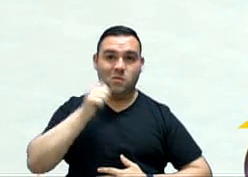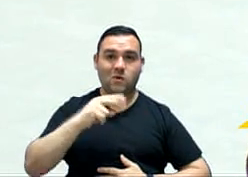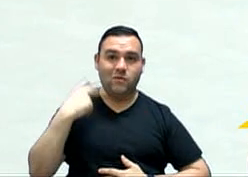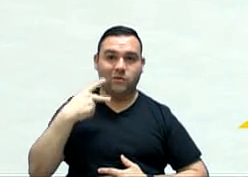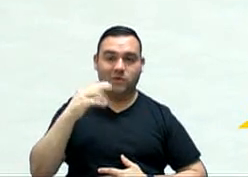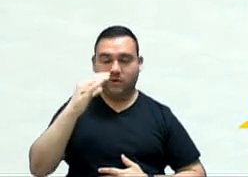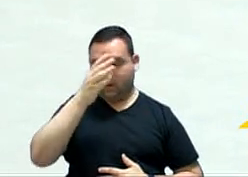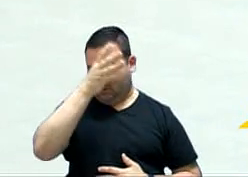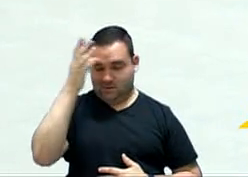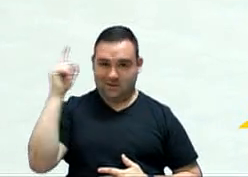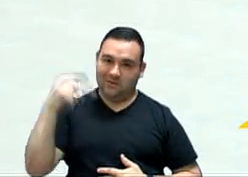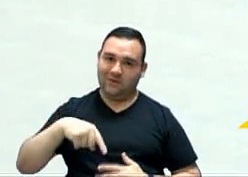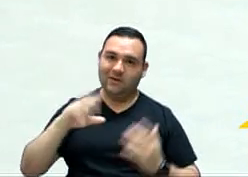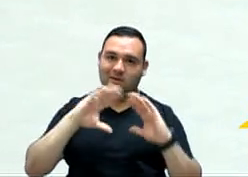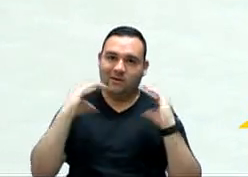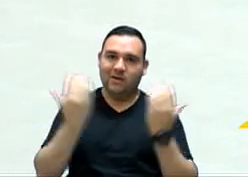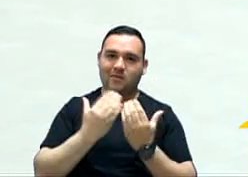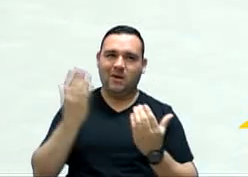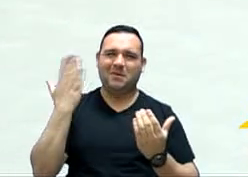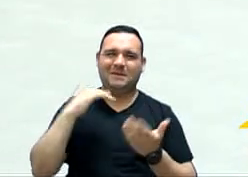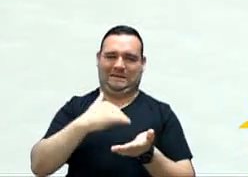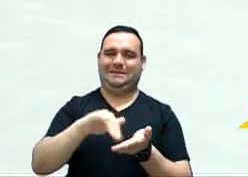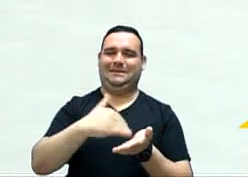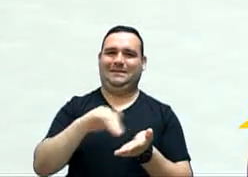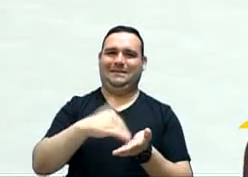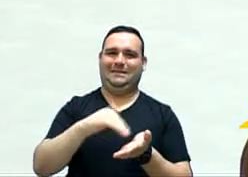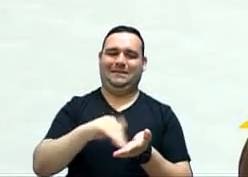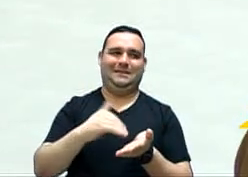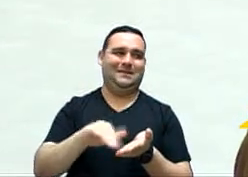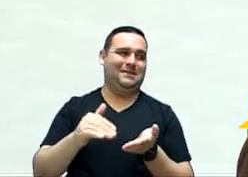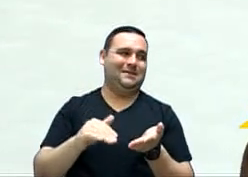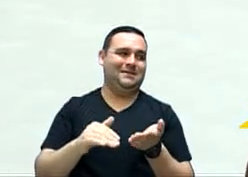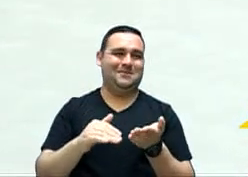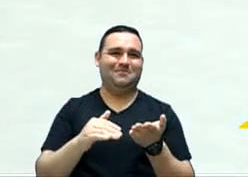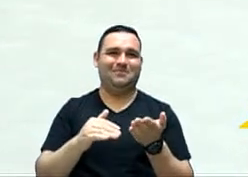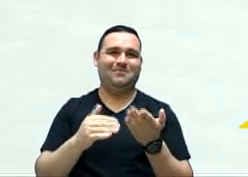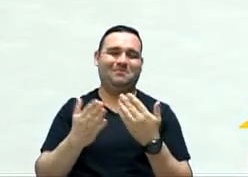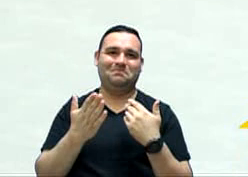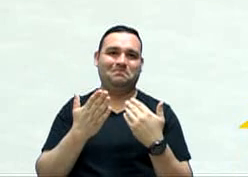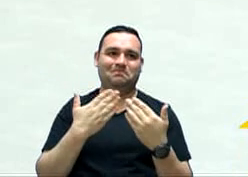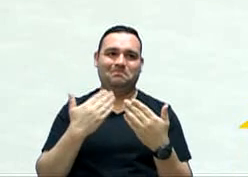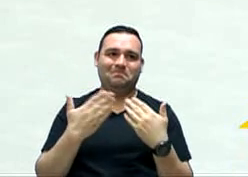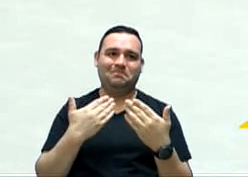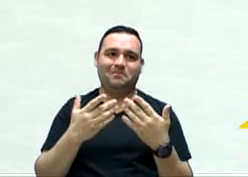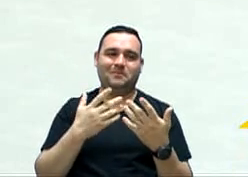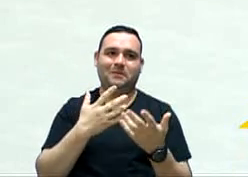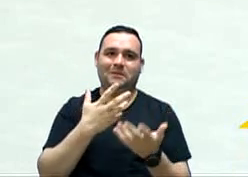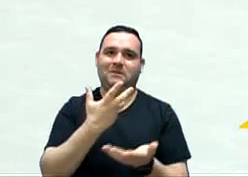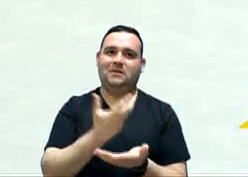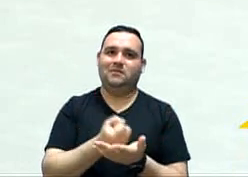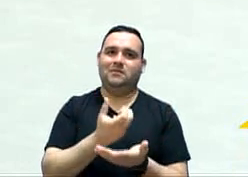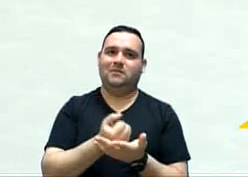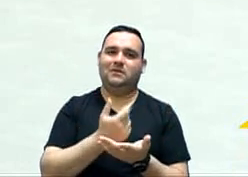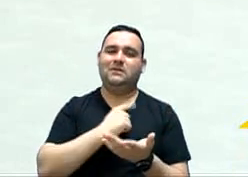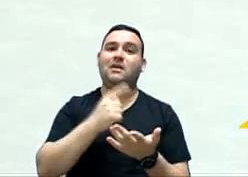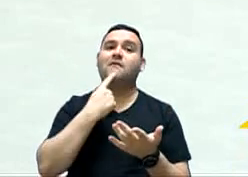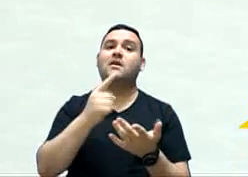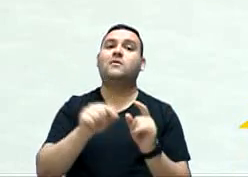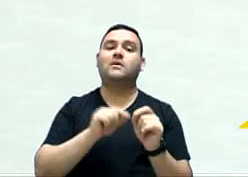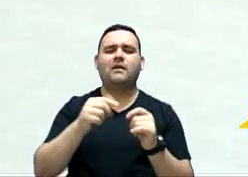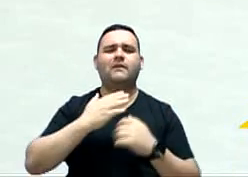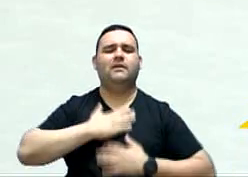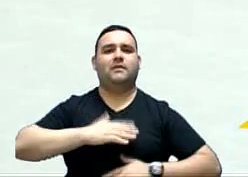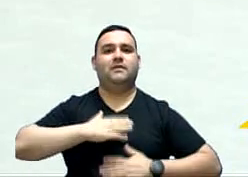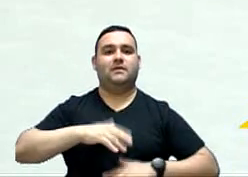vereadora Cíntia veio para cá e era secretária, e ela, em conversa, até tem gravado, a dizer, Martinez, que o